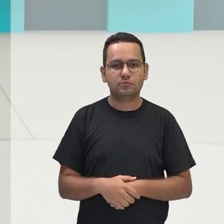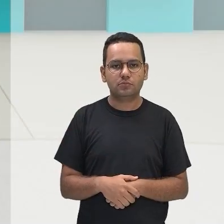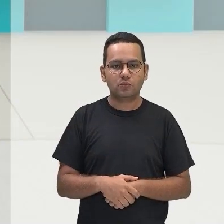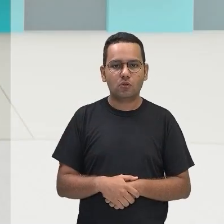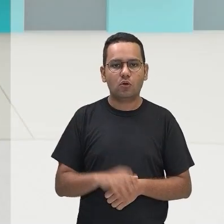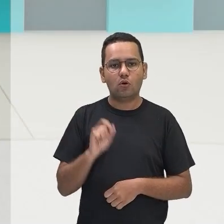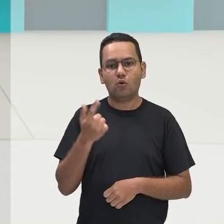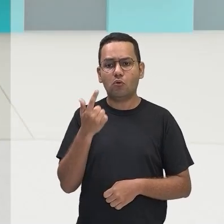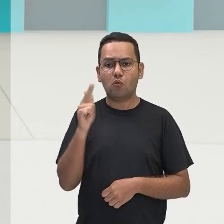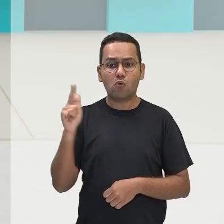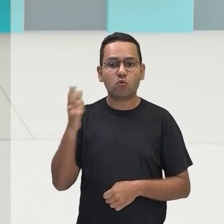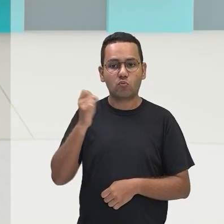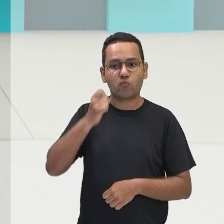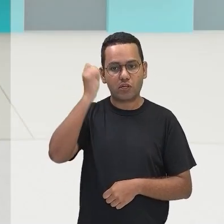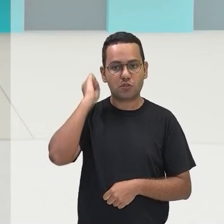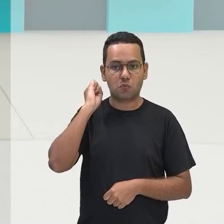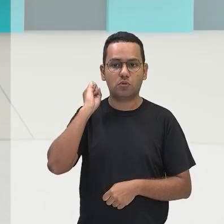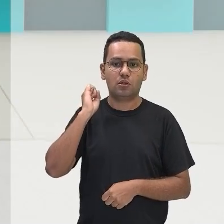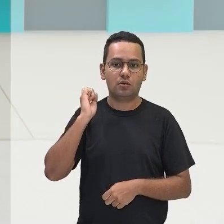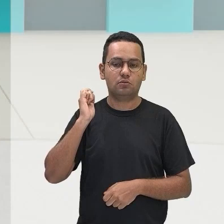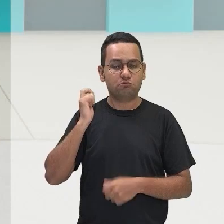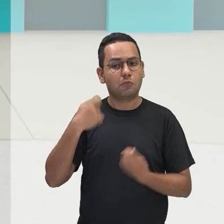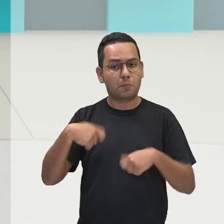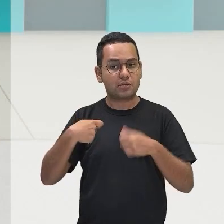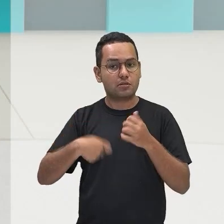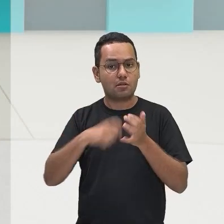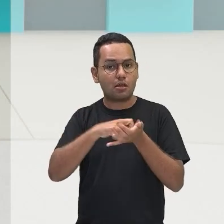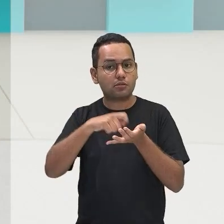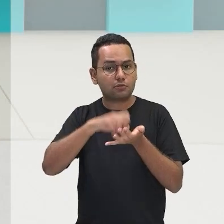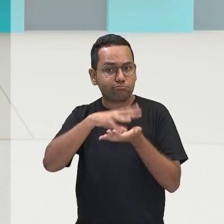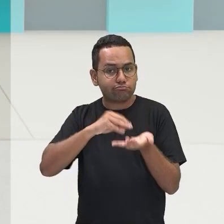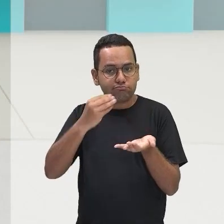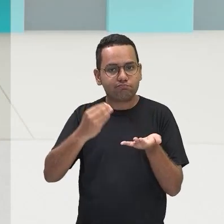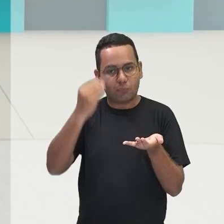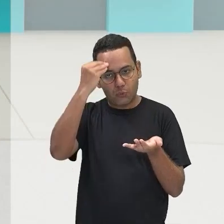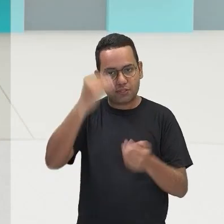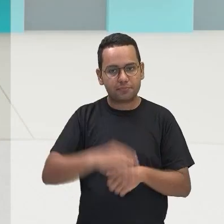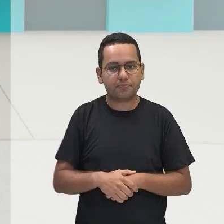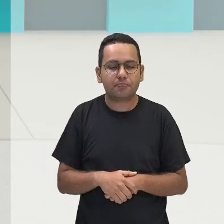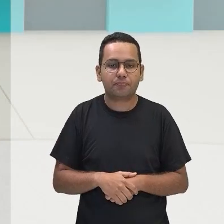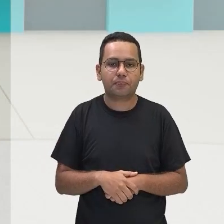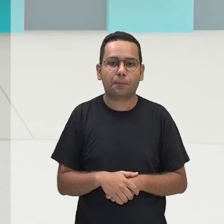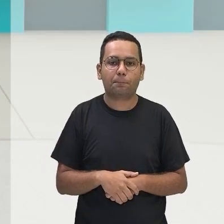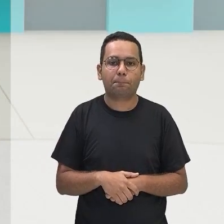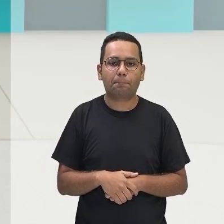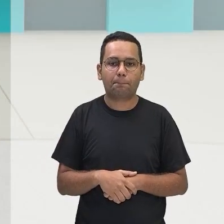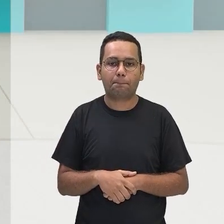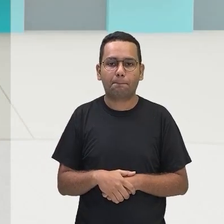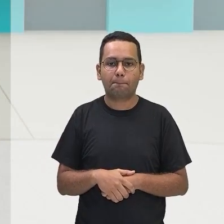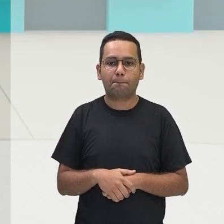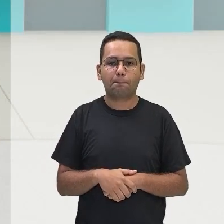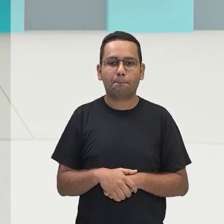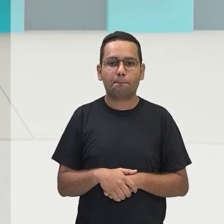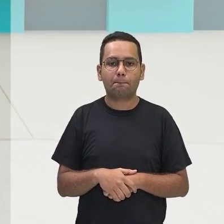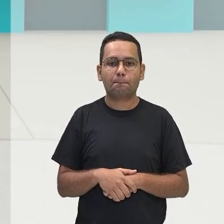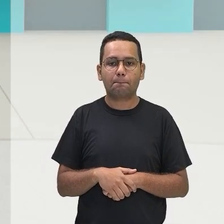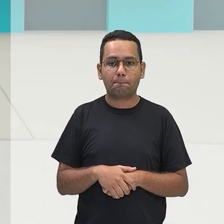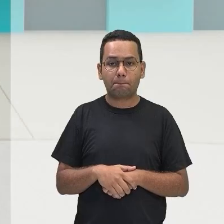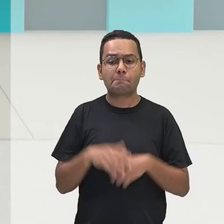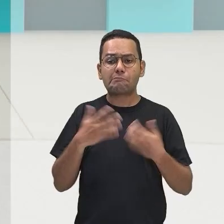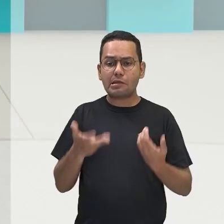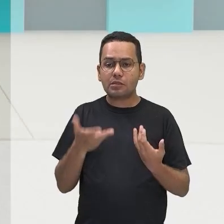outros processos aí para vocês entrarem na faculdade. Então, ó, o sistema cardiovascular, também conhecido como